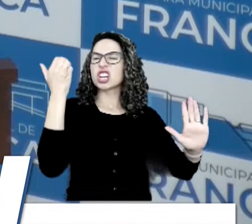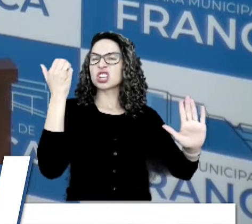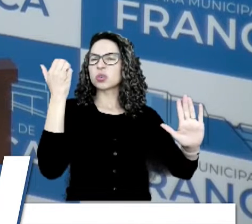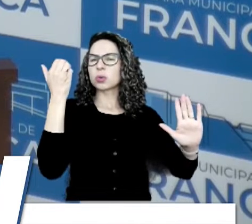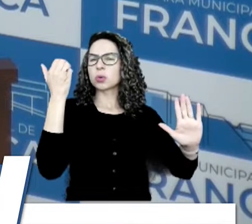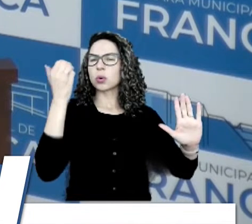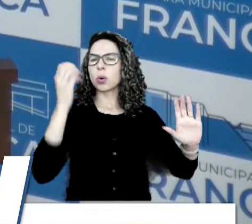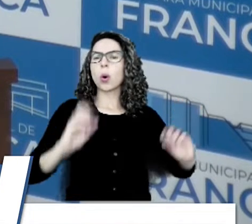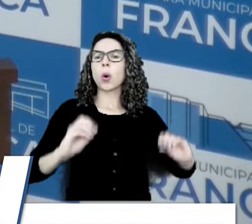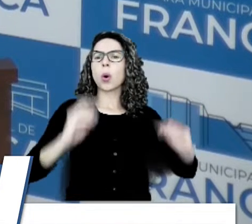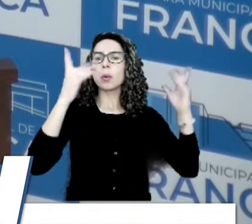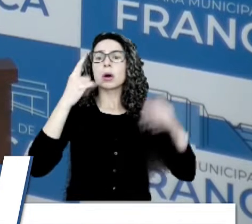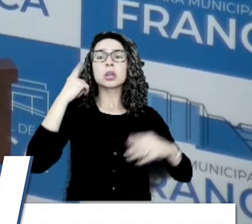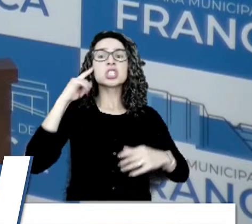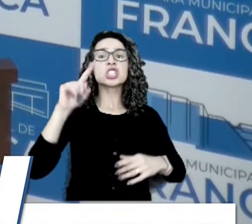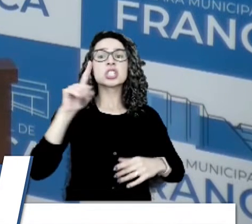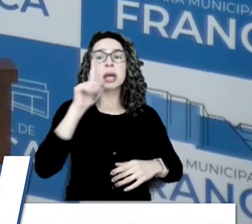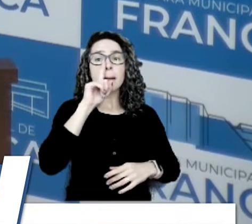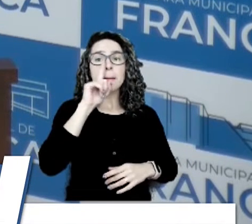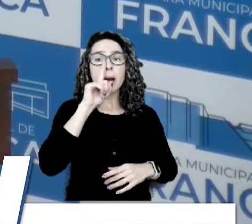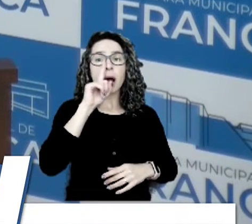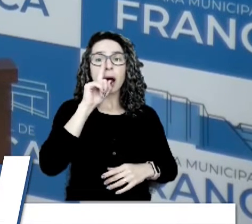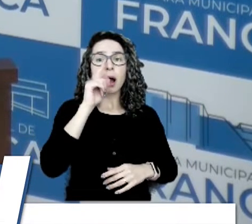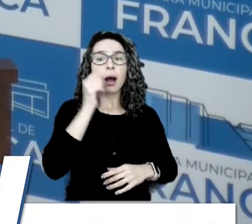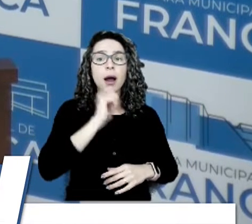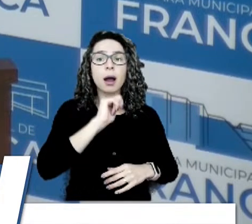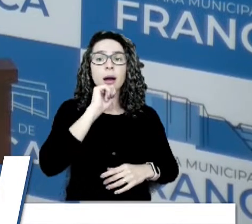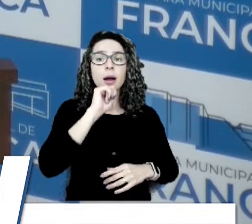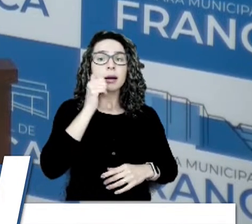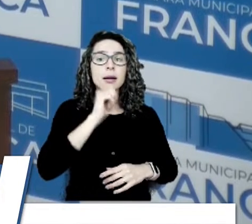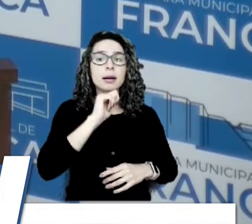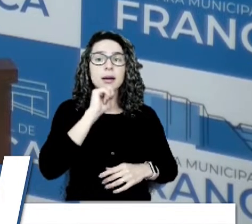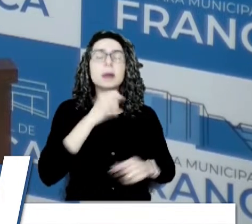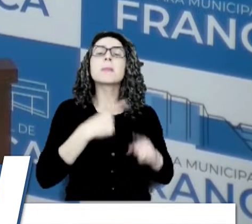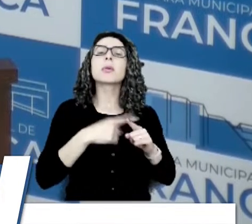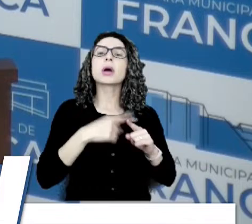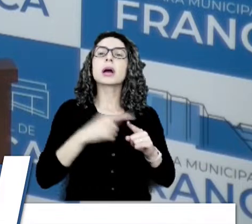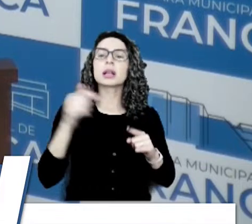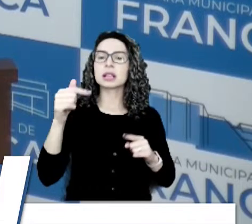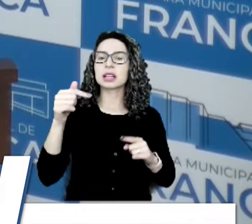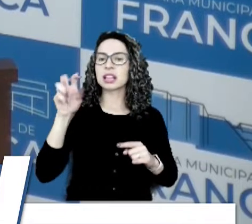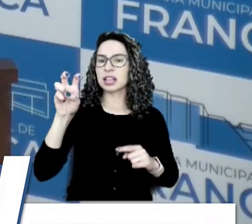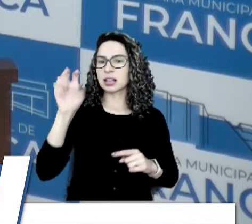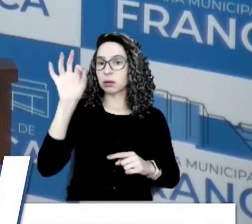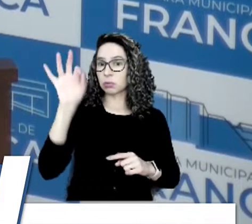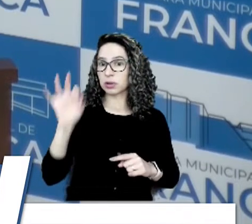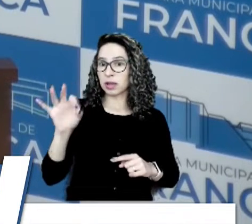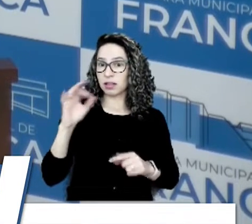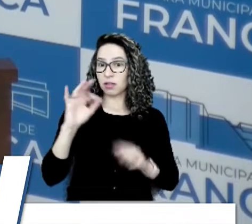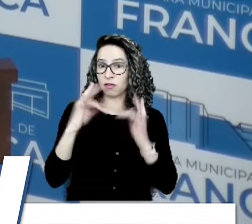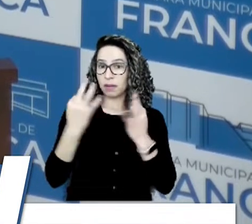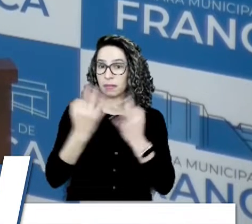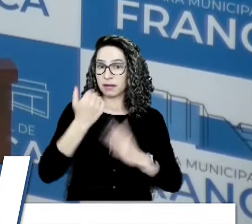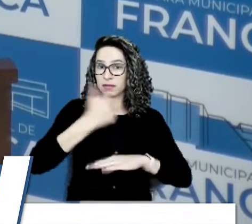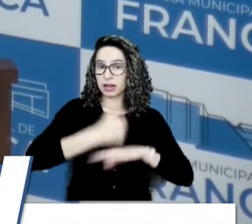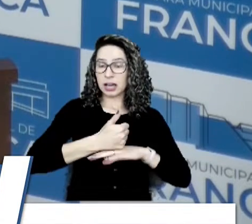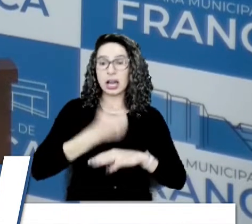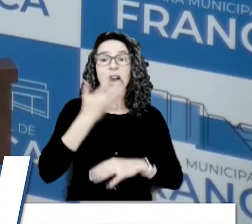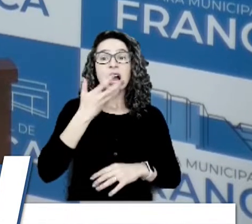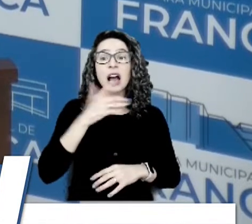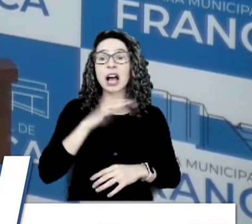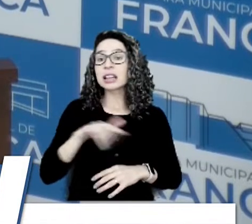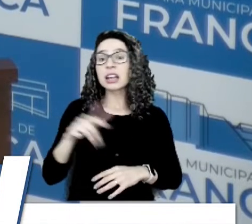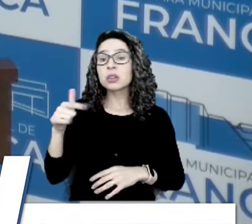comemoração do Dia das Mães. Por quê? Porque 75% das famílias de Franca, as crianças não estão com as